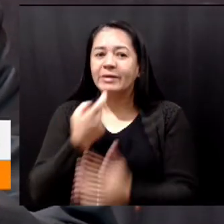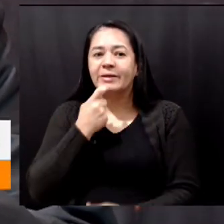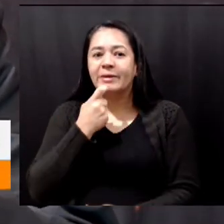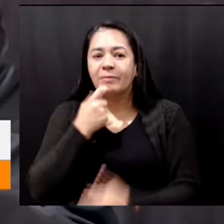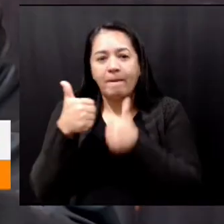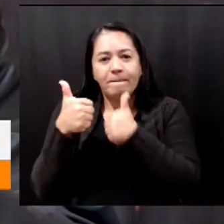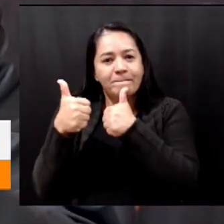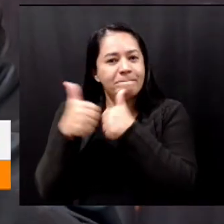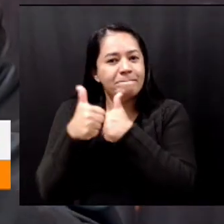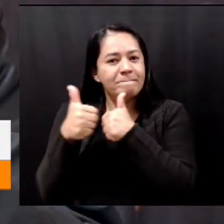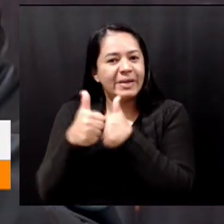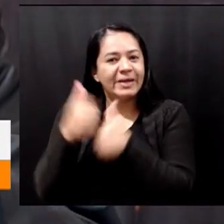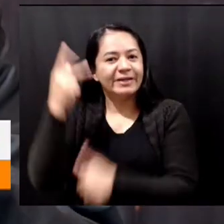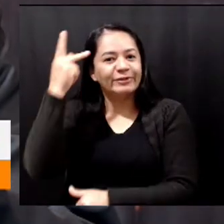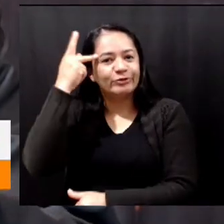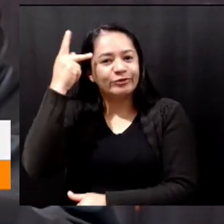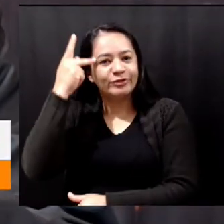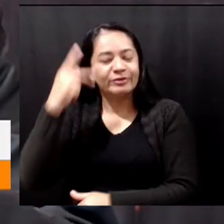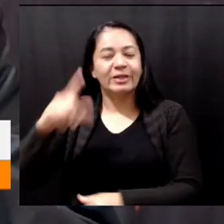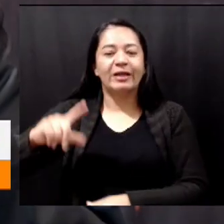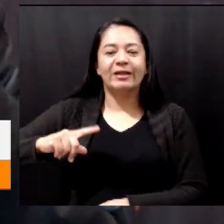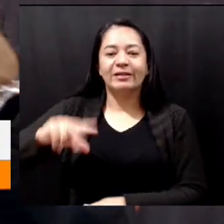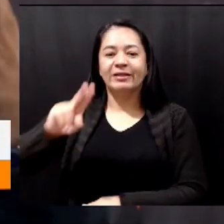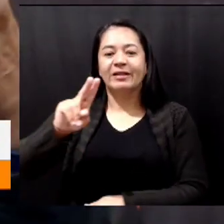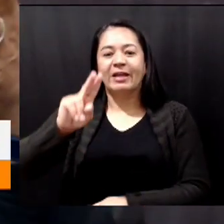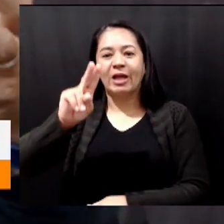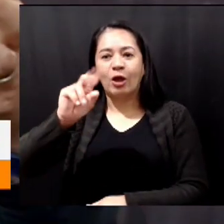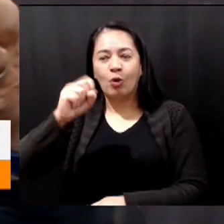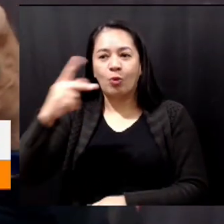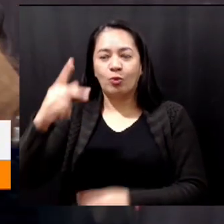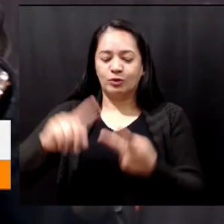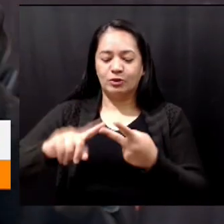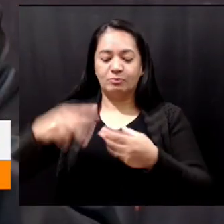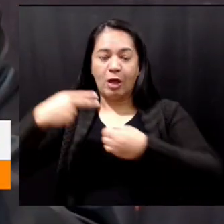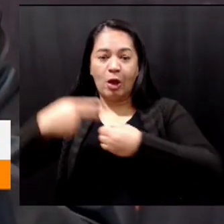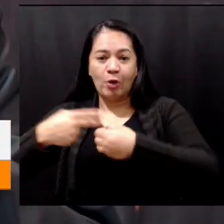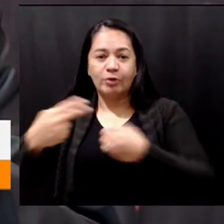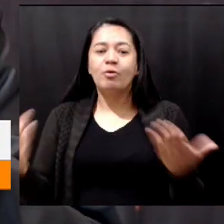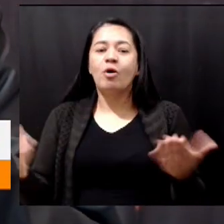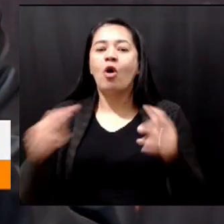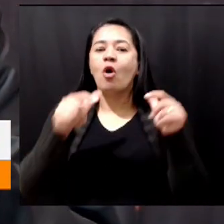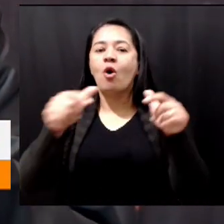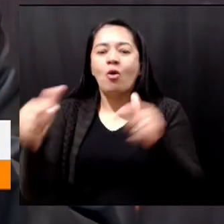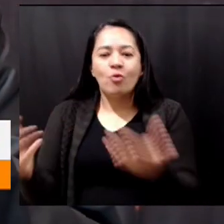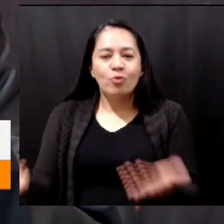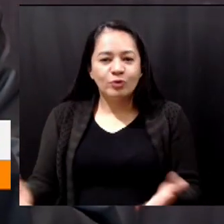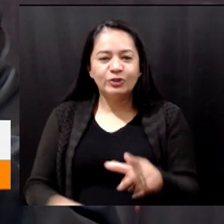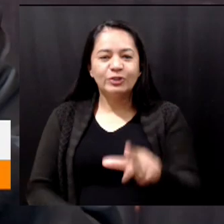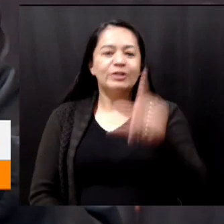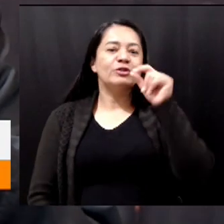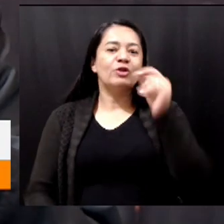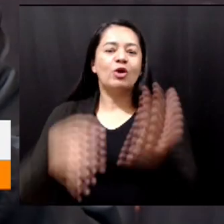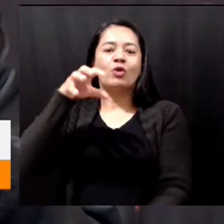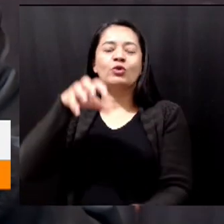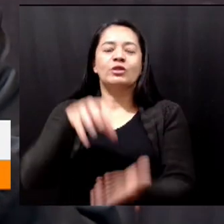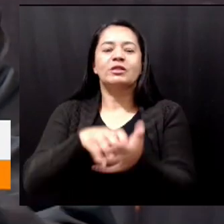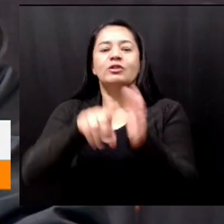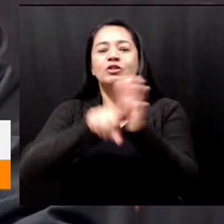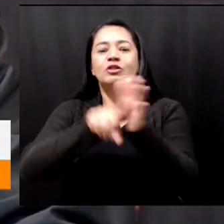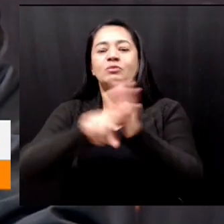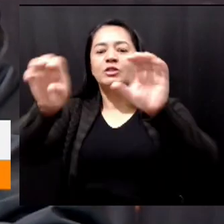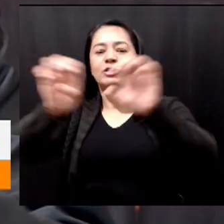USP. Tinha uma Unicamp muito forte. Então, onde se escolheu fazer o Centro de Pesquisa da Infraestrutura de